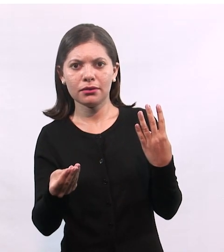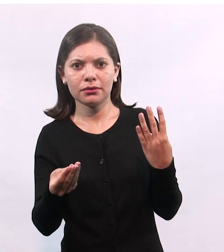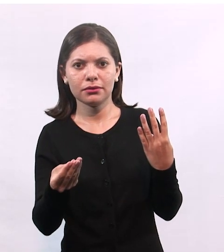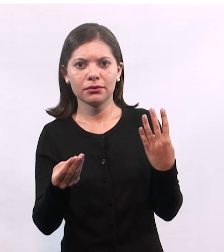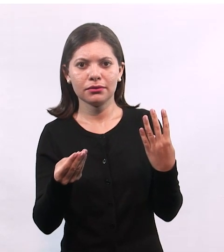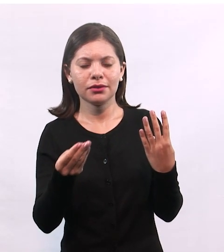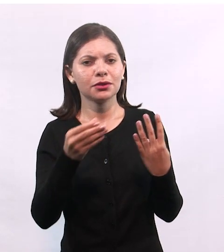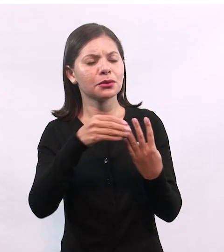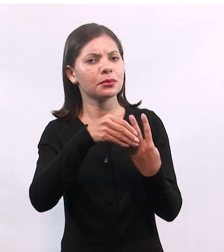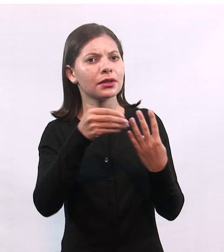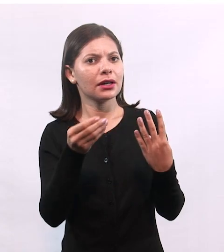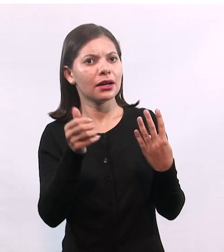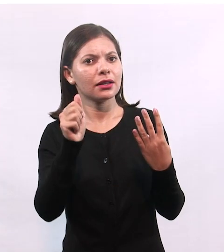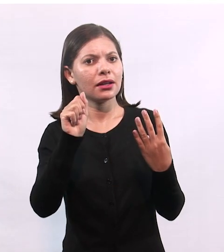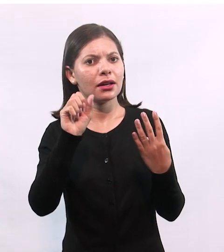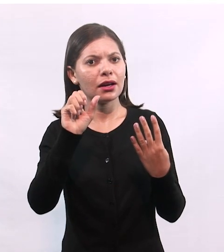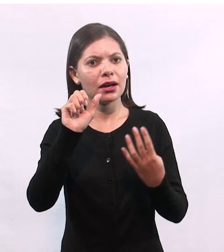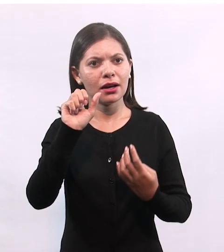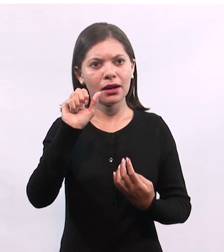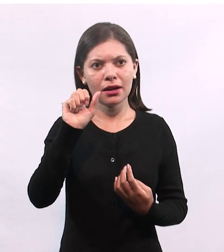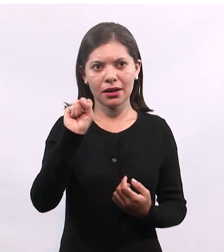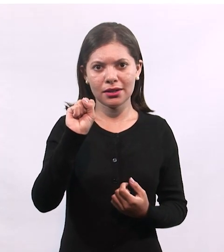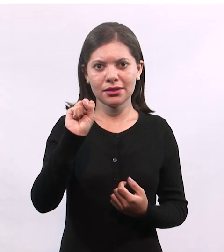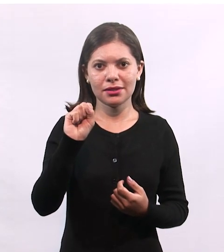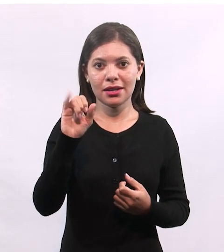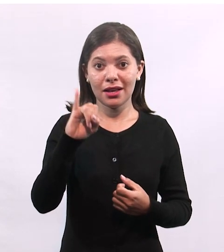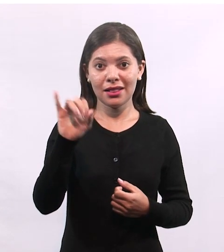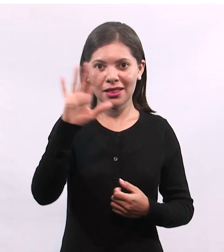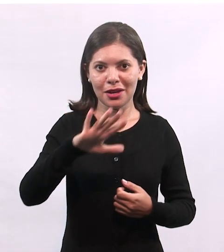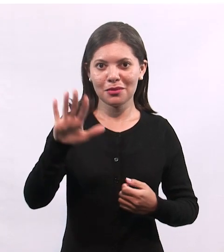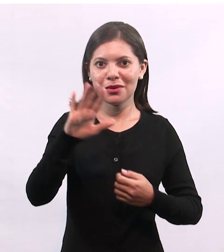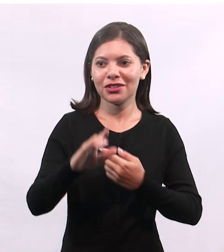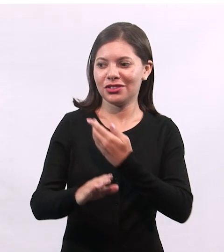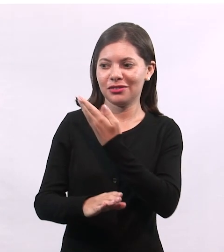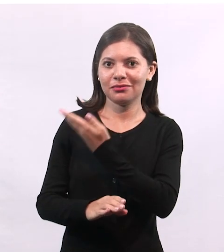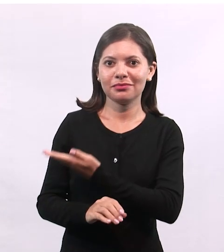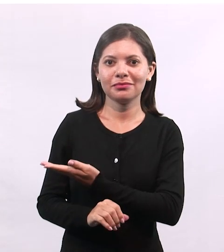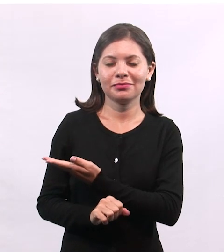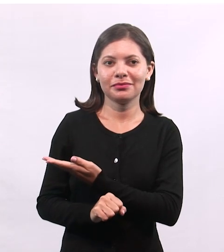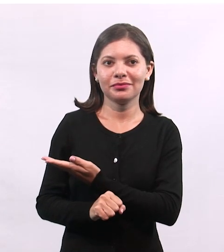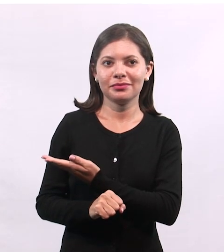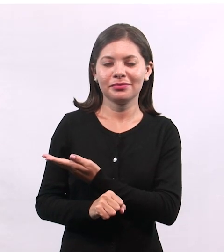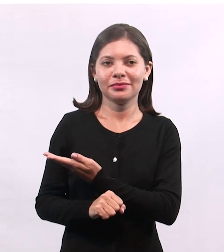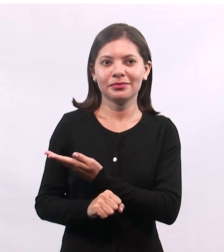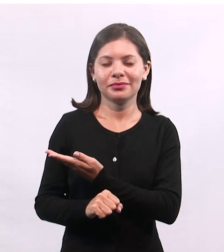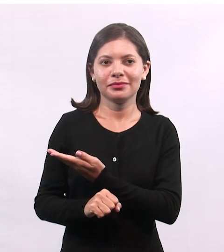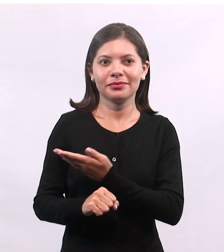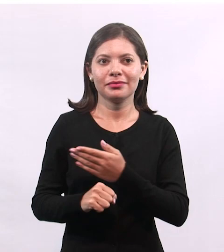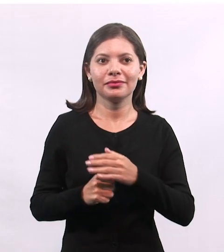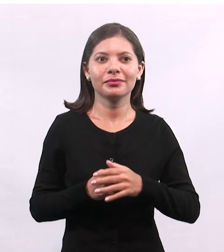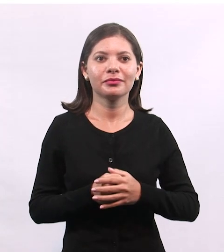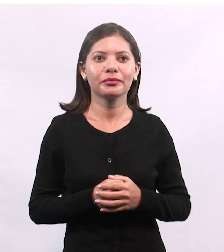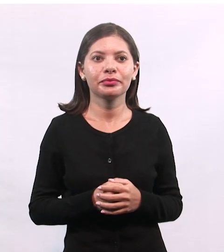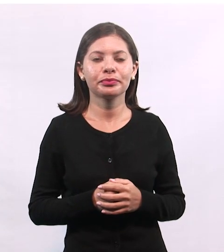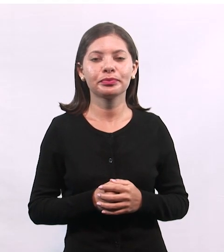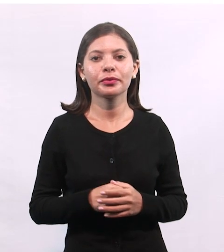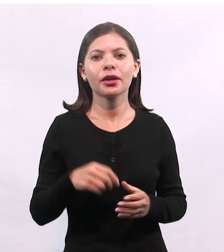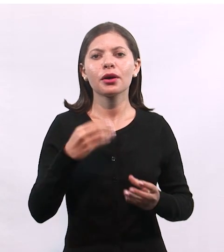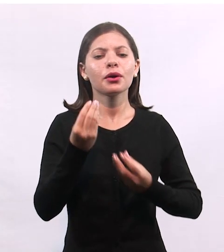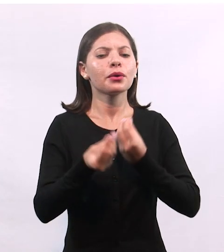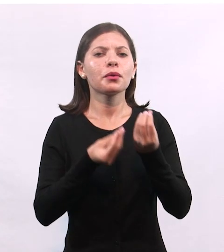carta que a gente chama de ice de espada que é essa essa minha carta representada na figura